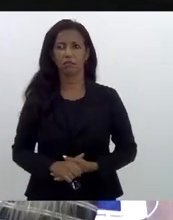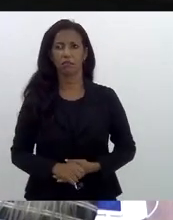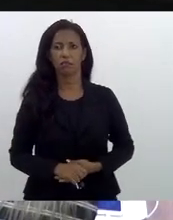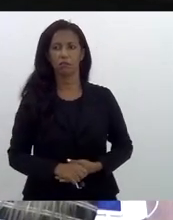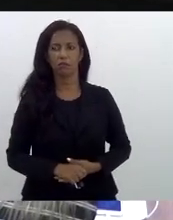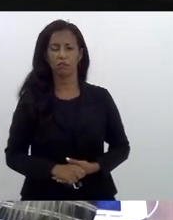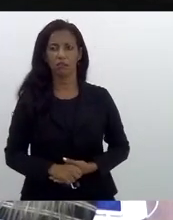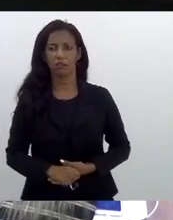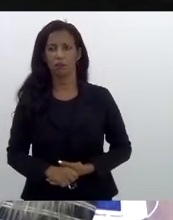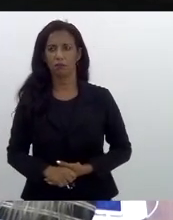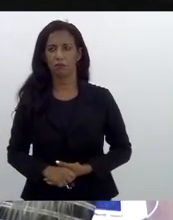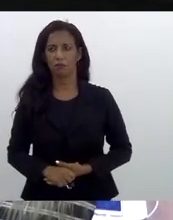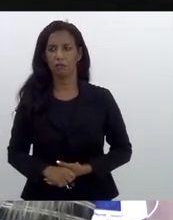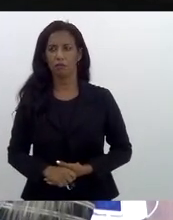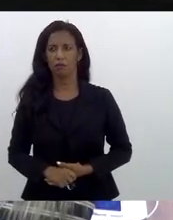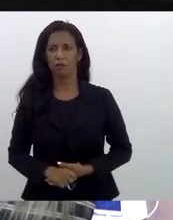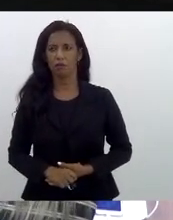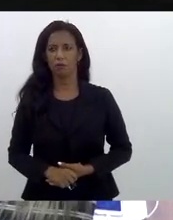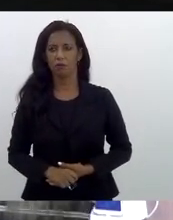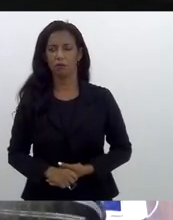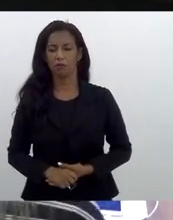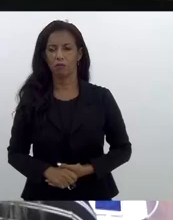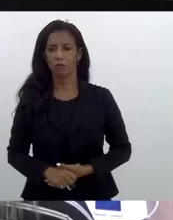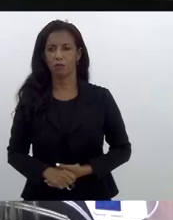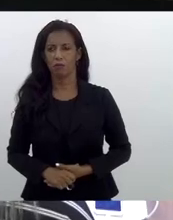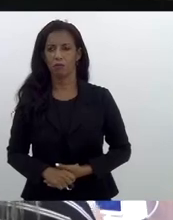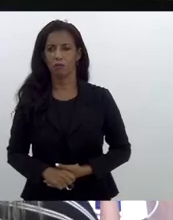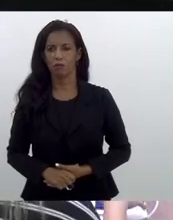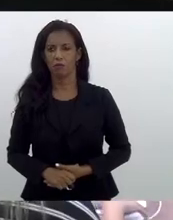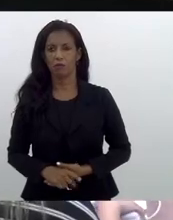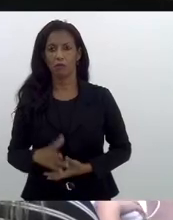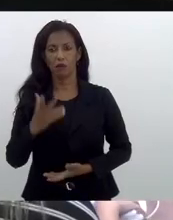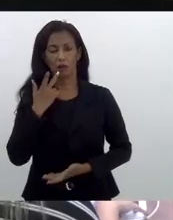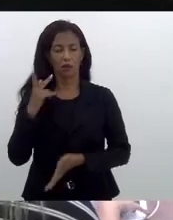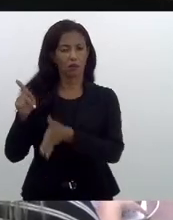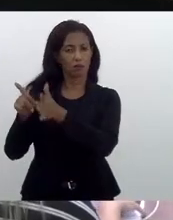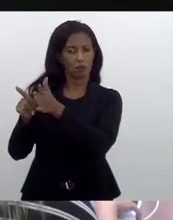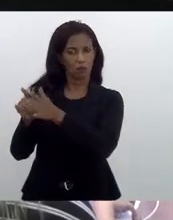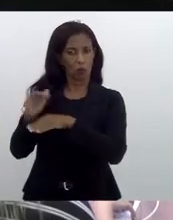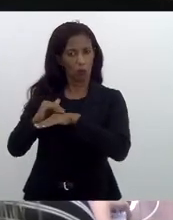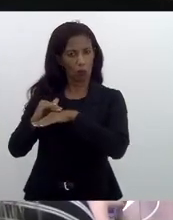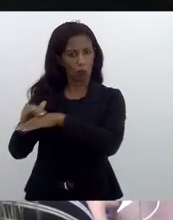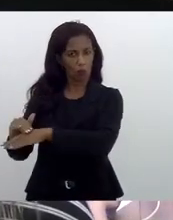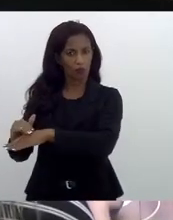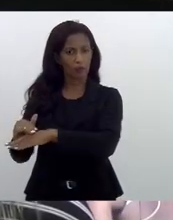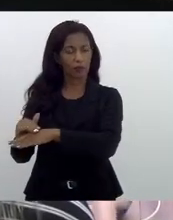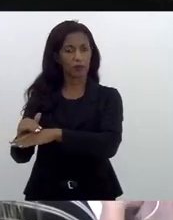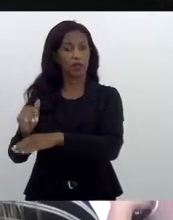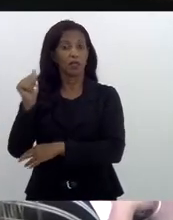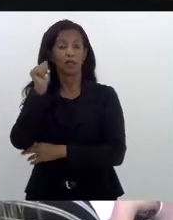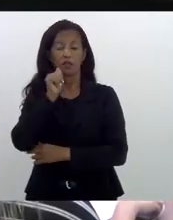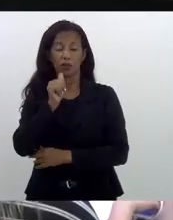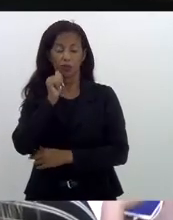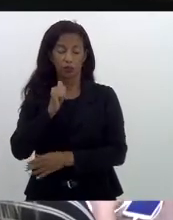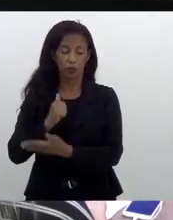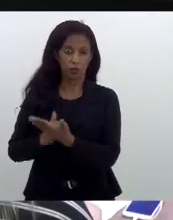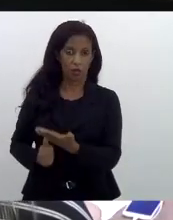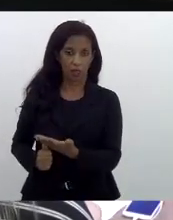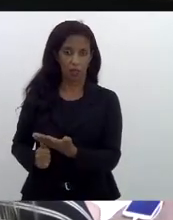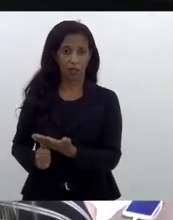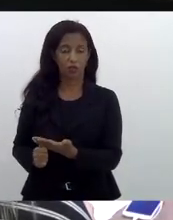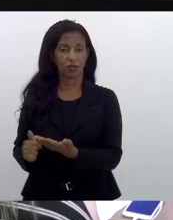obrigada secretário primeiro dizer que consultei os servidores e as mulheres que são